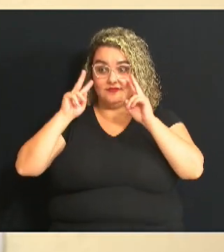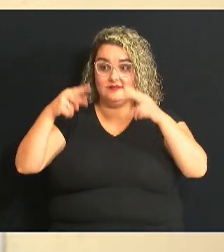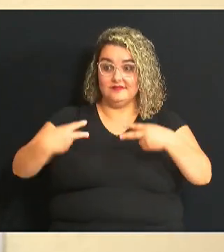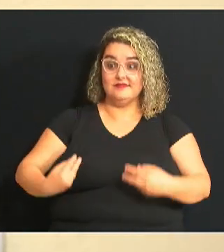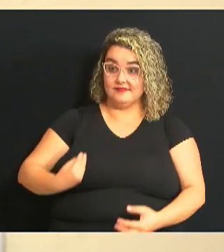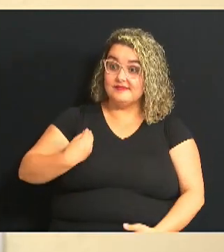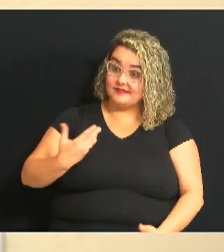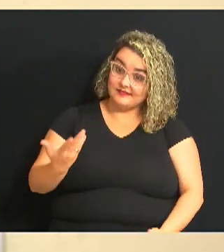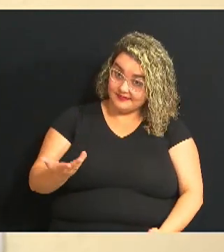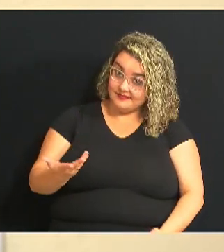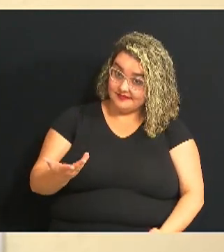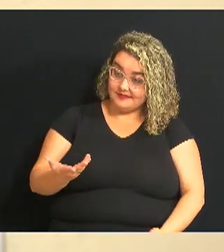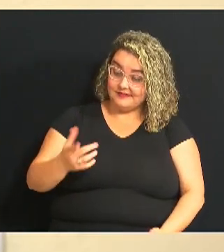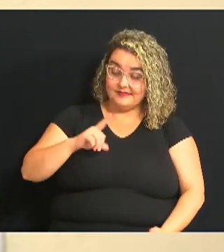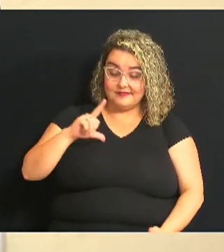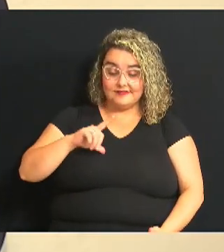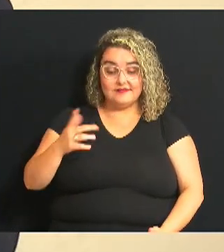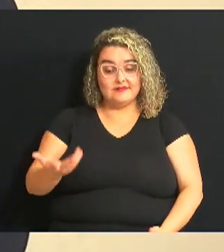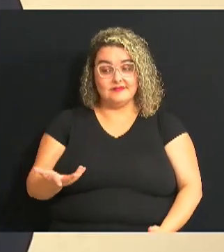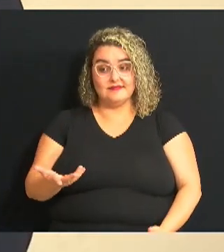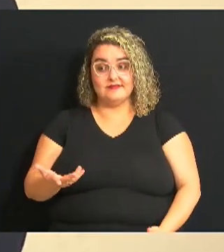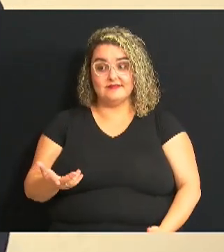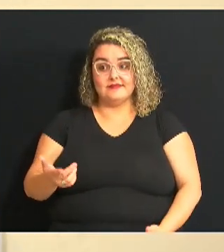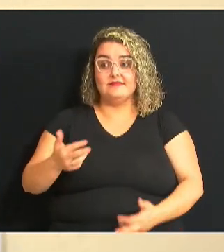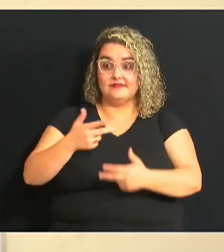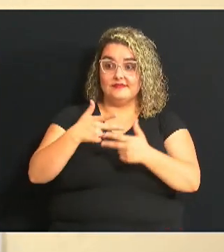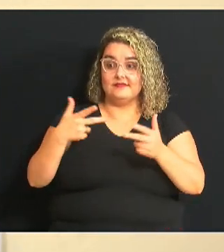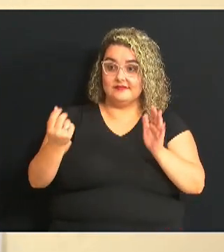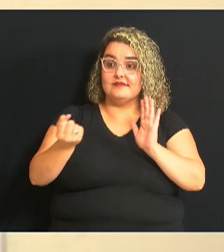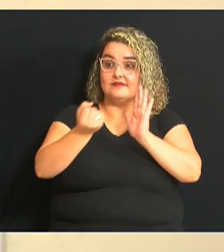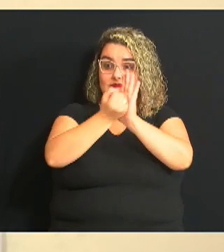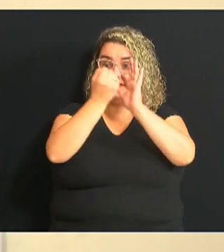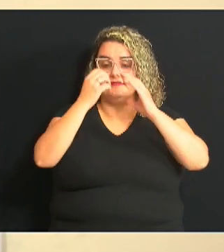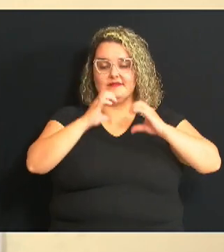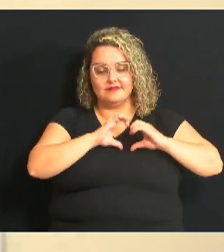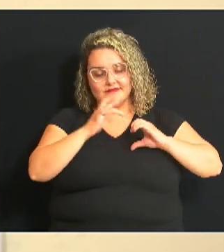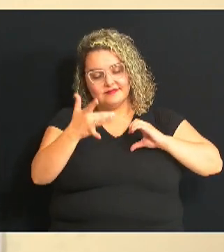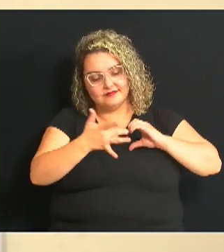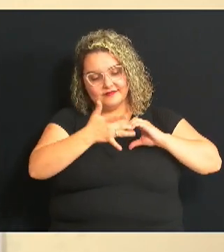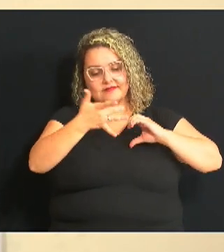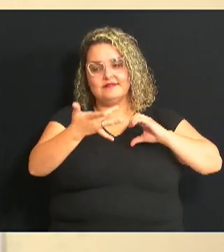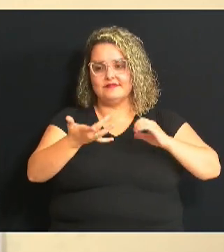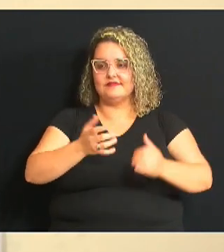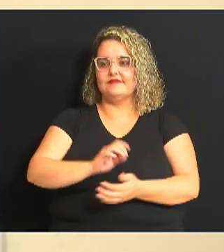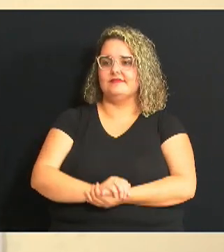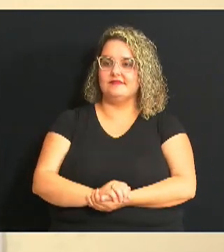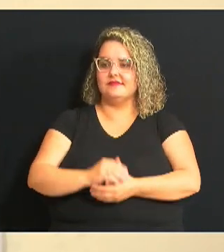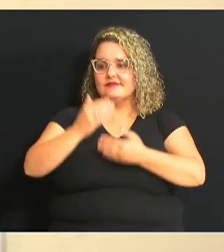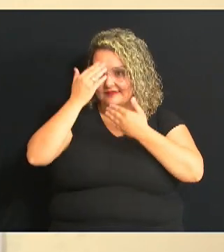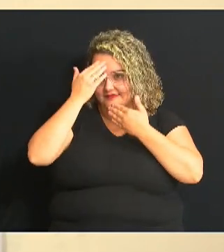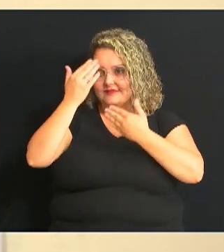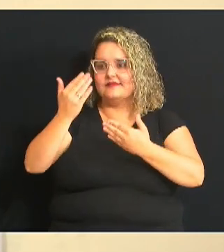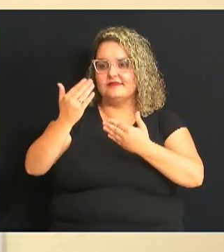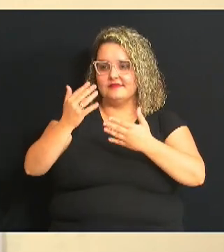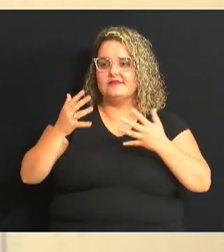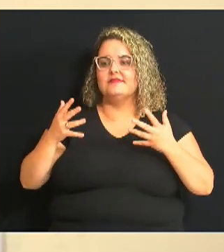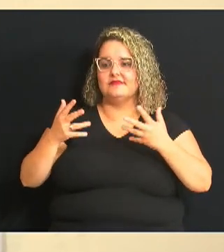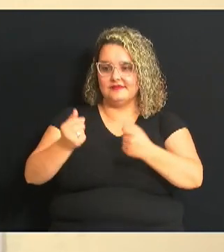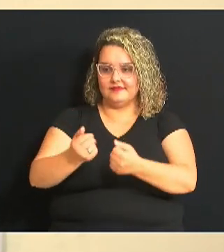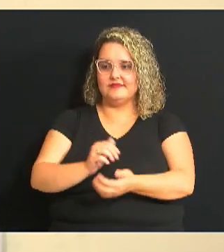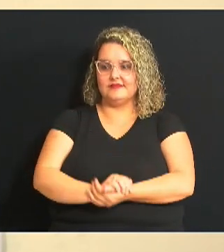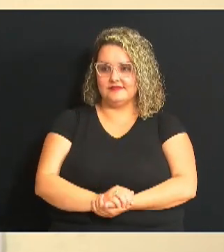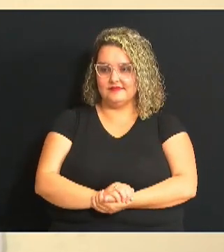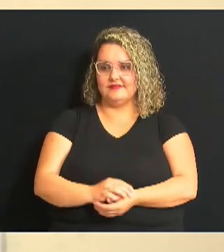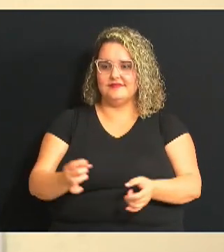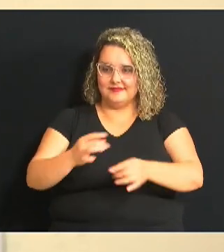né? Eu acho que essa é uma coisa que toca no nosso coração, e muito obrigado, viu? Obrigado a todos. Eu encerro